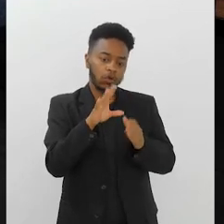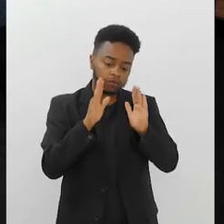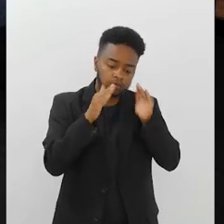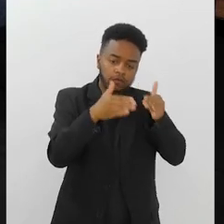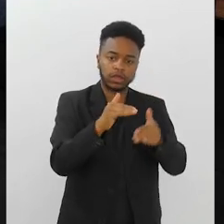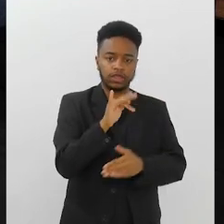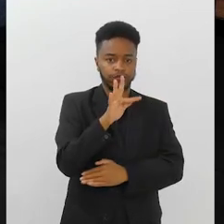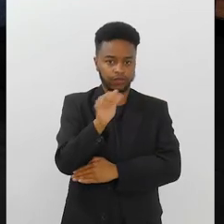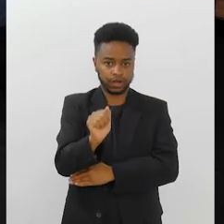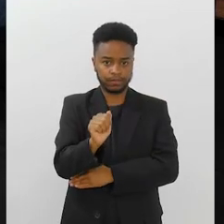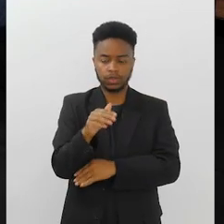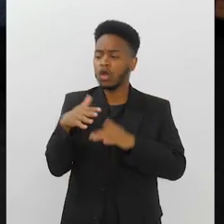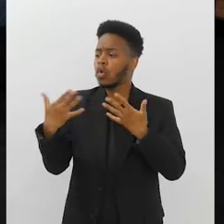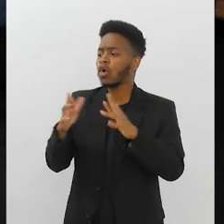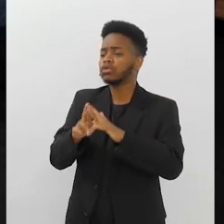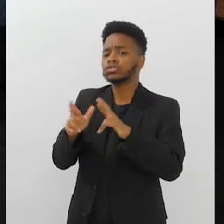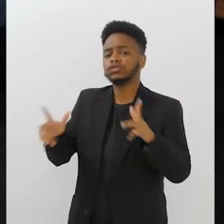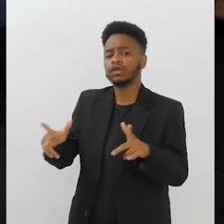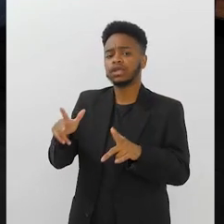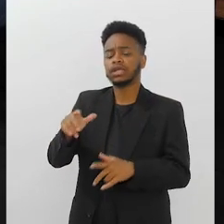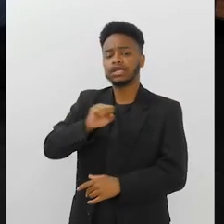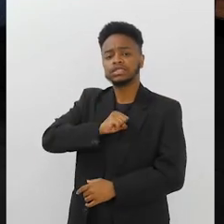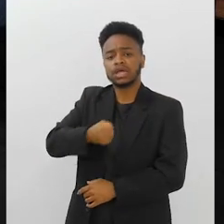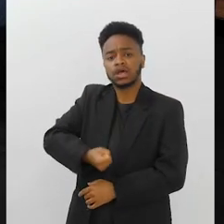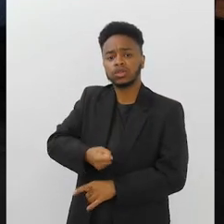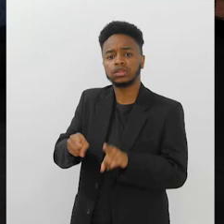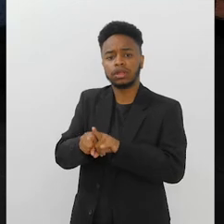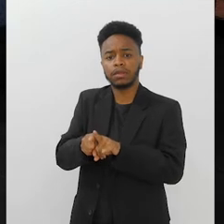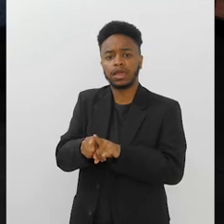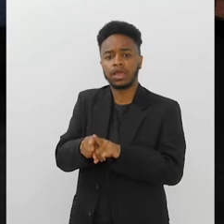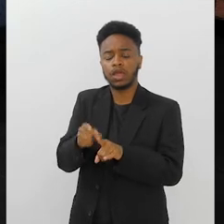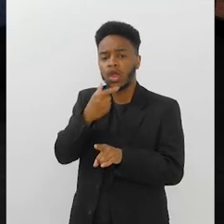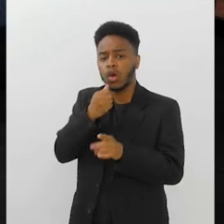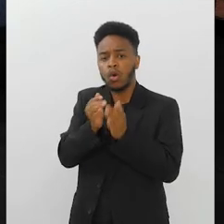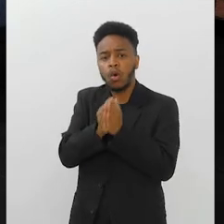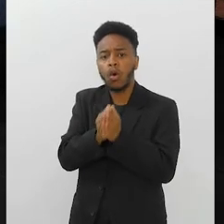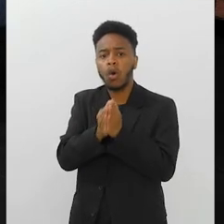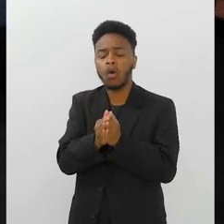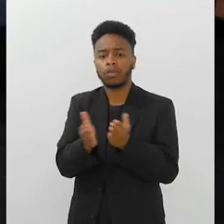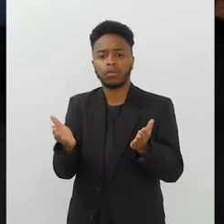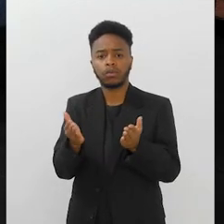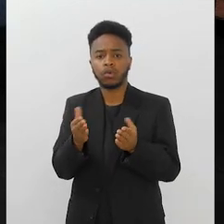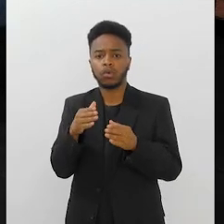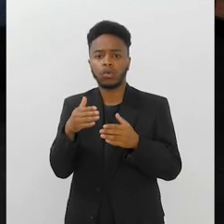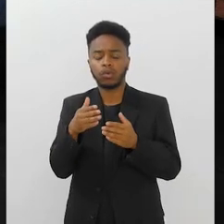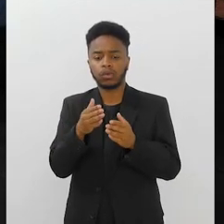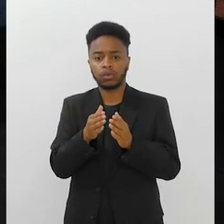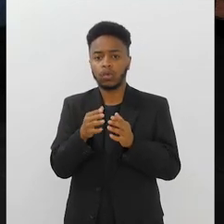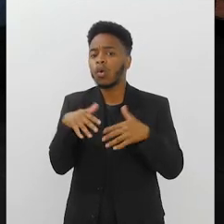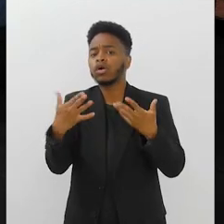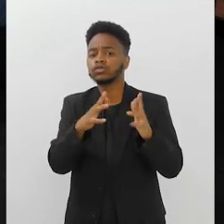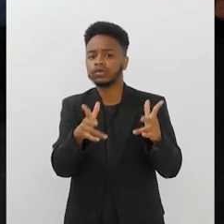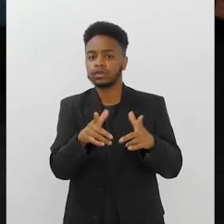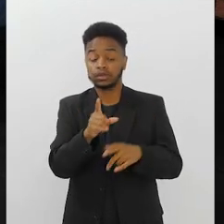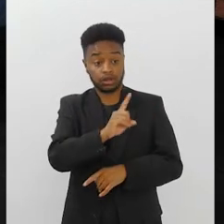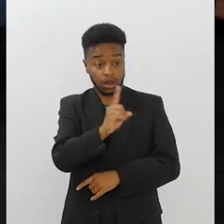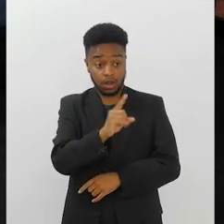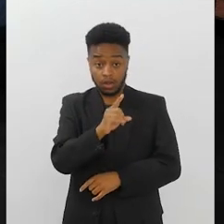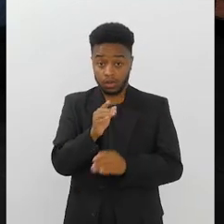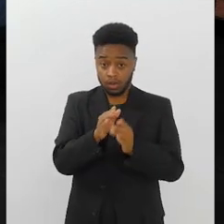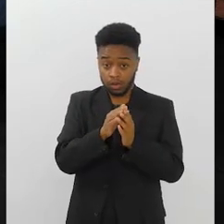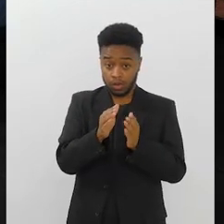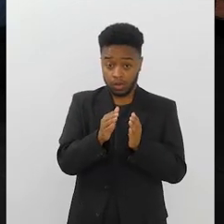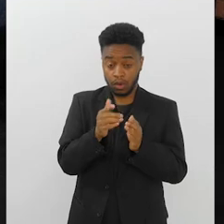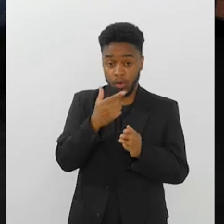fato de fá Qual é a diferença entre sacerdote e babal iniciado Babalorixá é na verdade